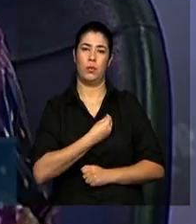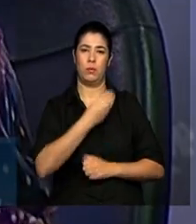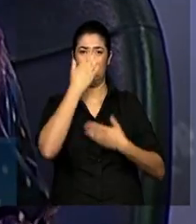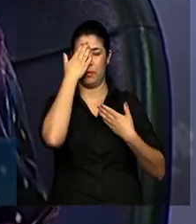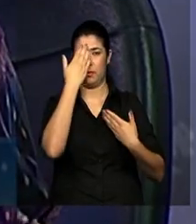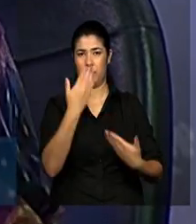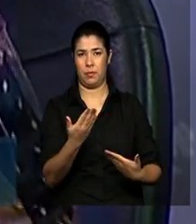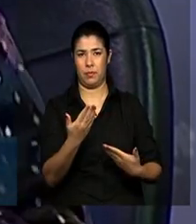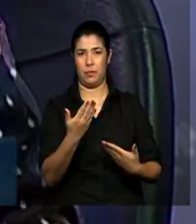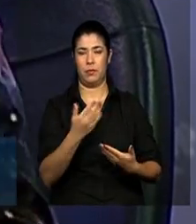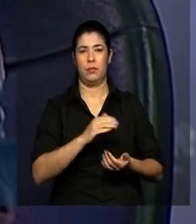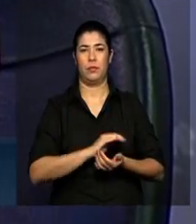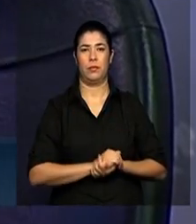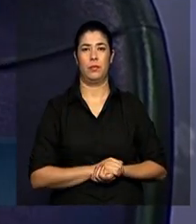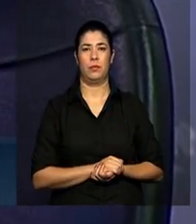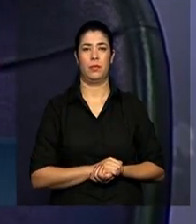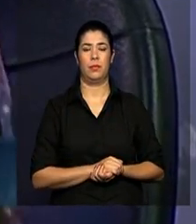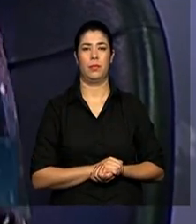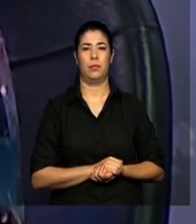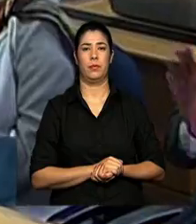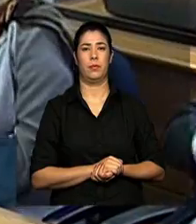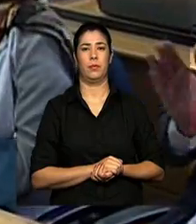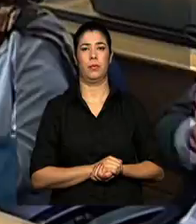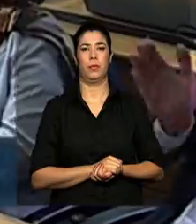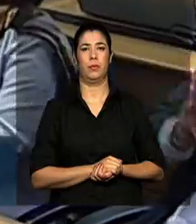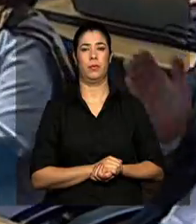Muito obrigada.